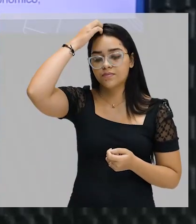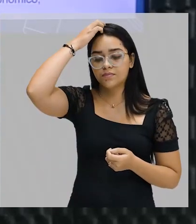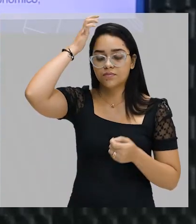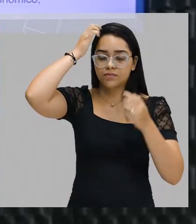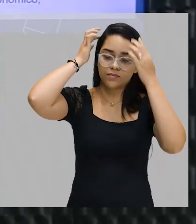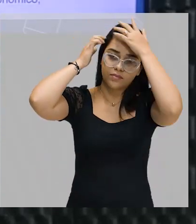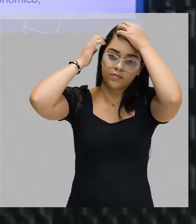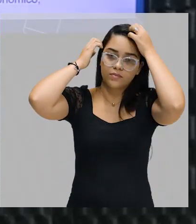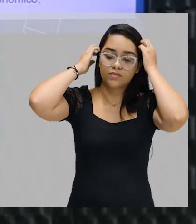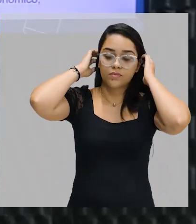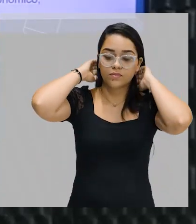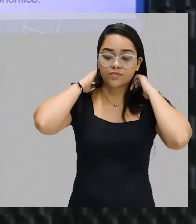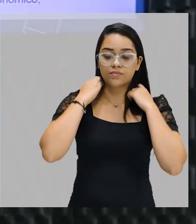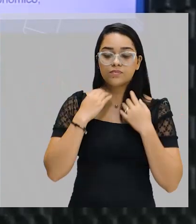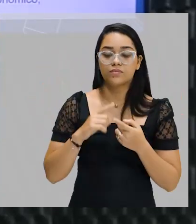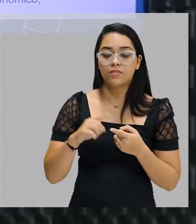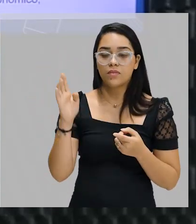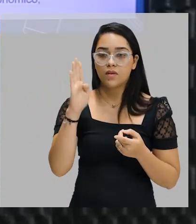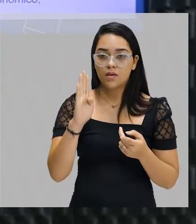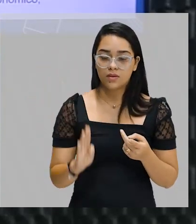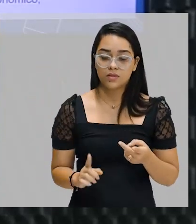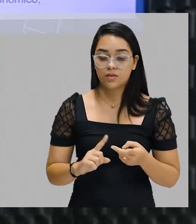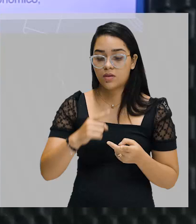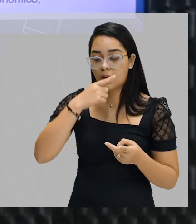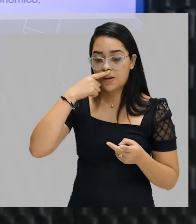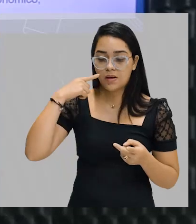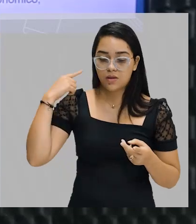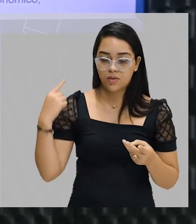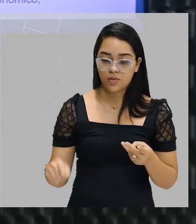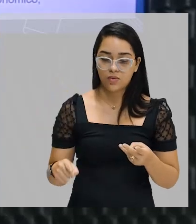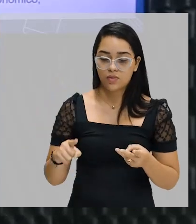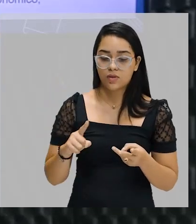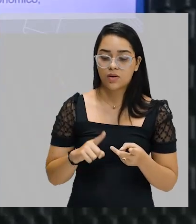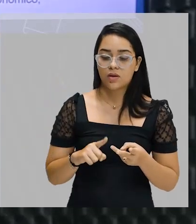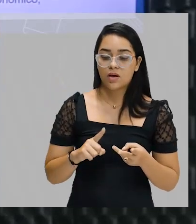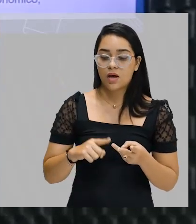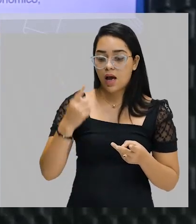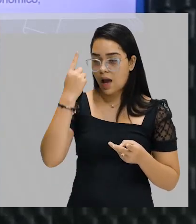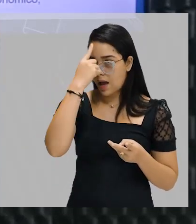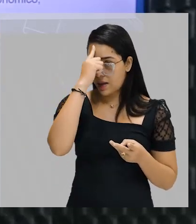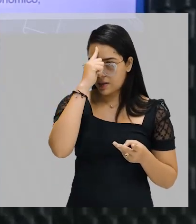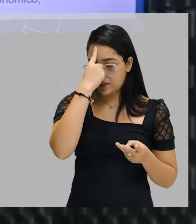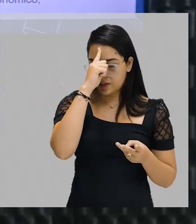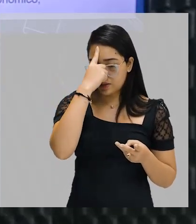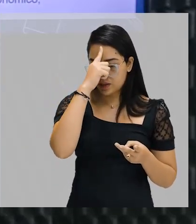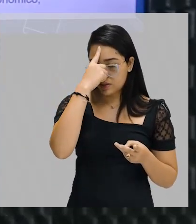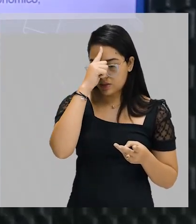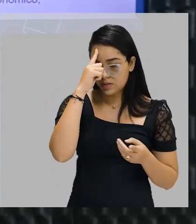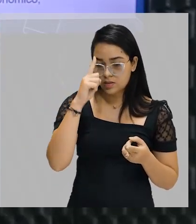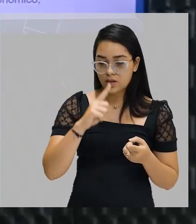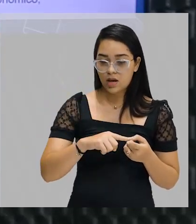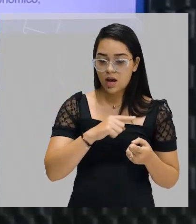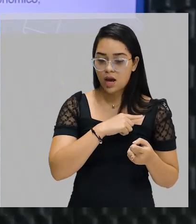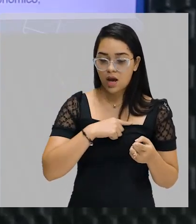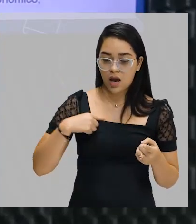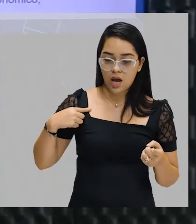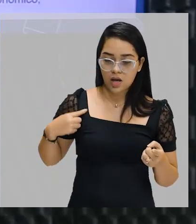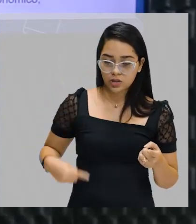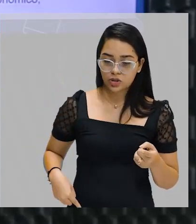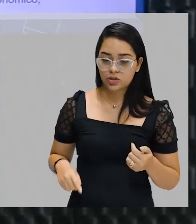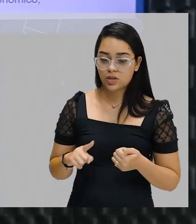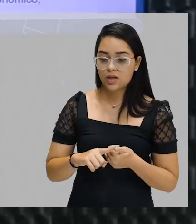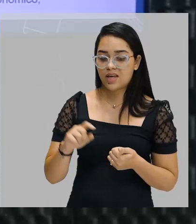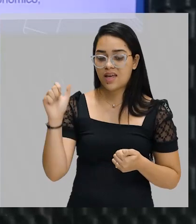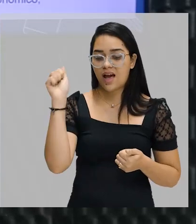BRICS, galera, tá? Brasil, de B, o R vem da Rússia, tá certo? O I vem da Índia, o C